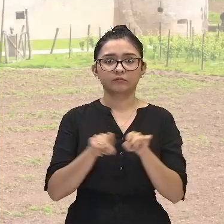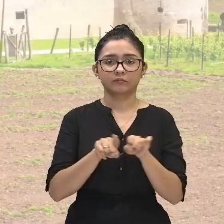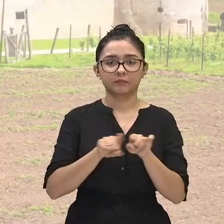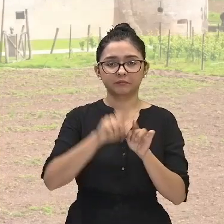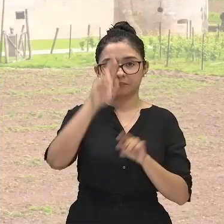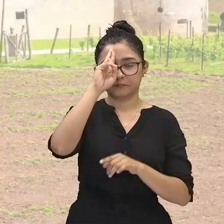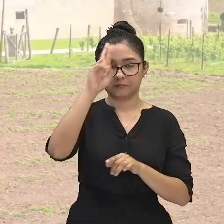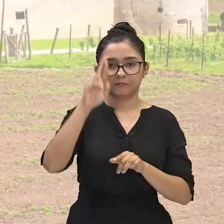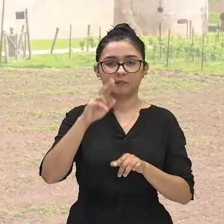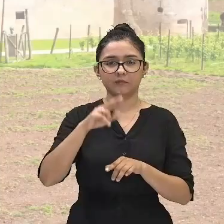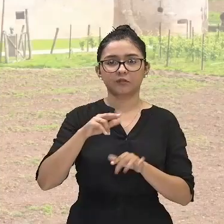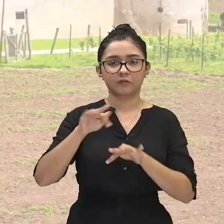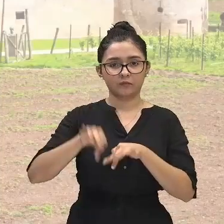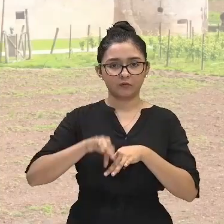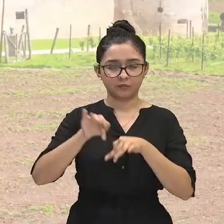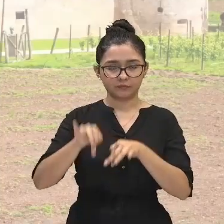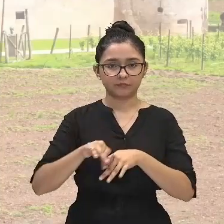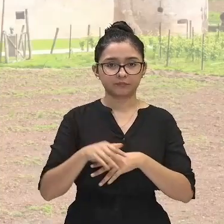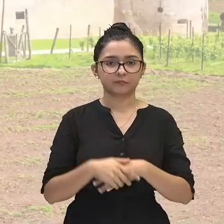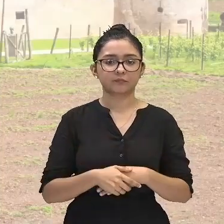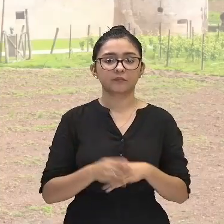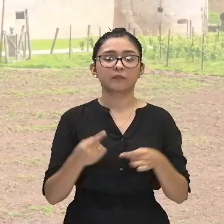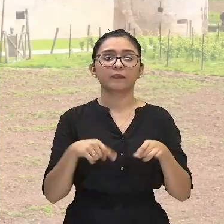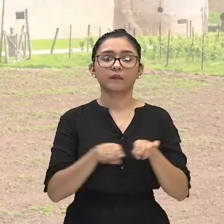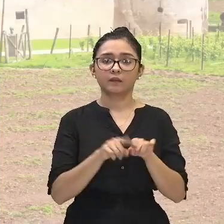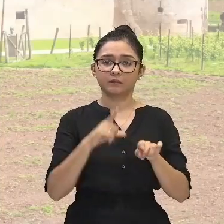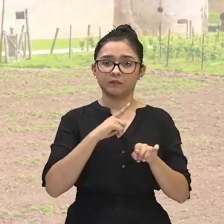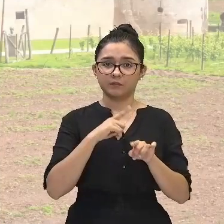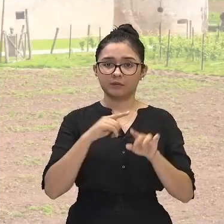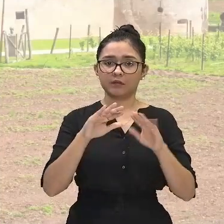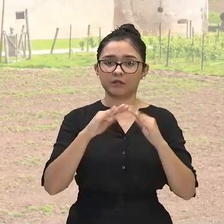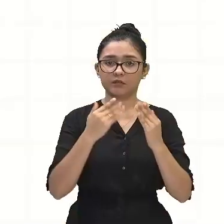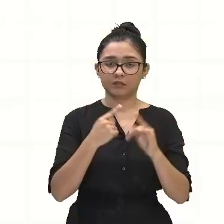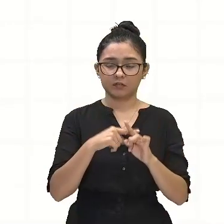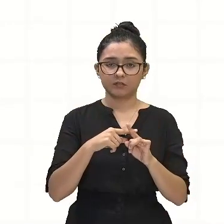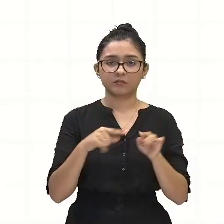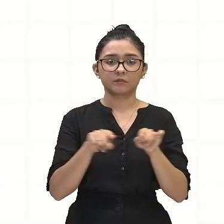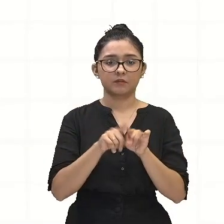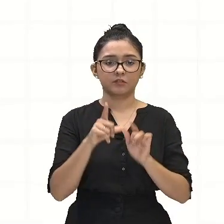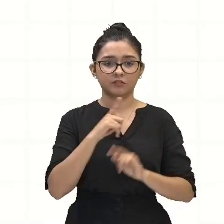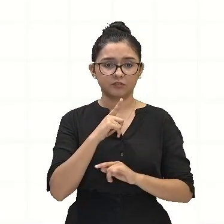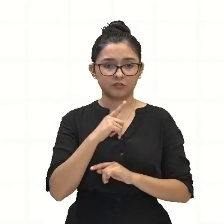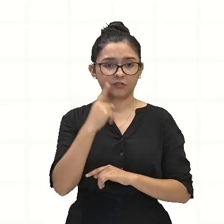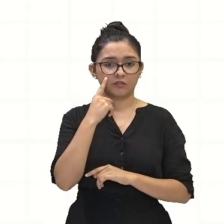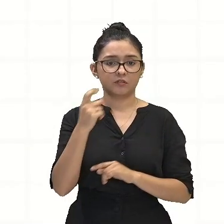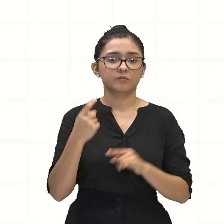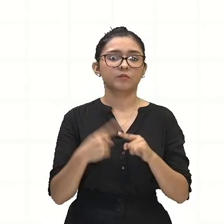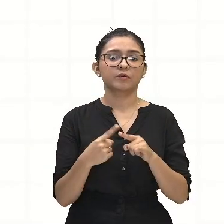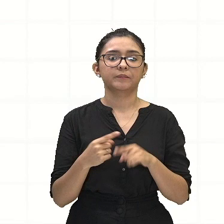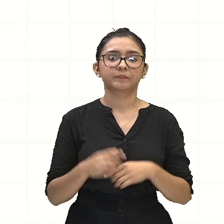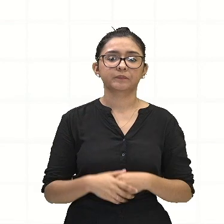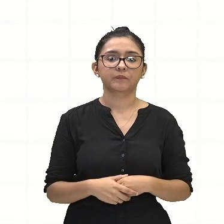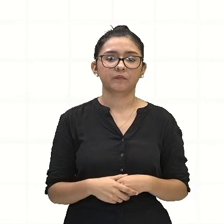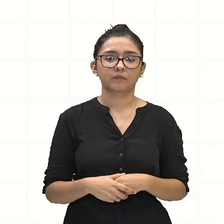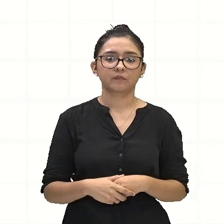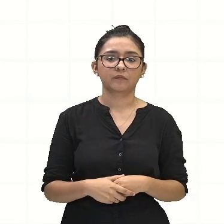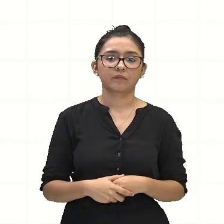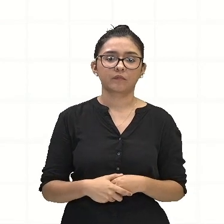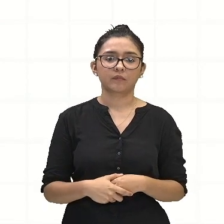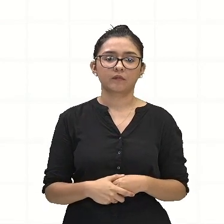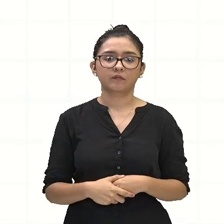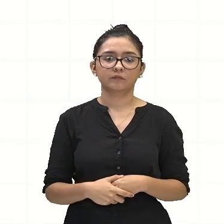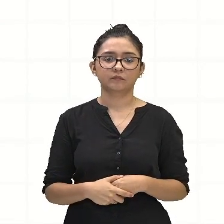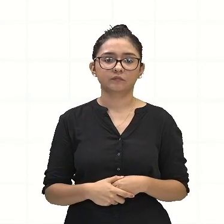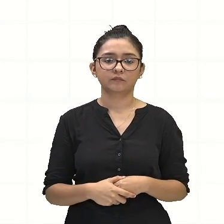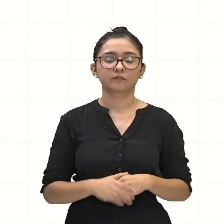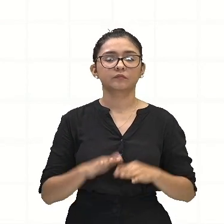senhores feudais. A igreja também tinha interesse nisso. Porque, embora houvesse resistência